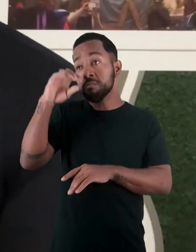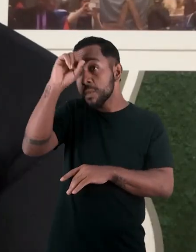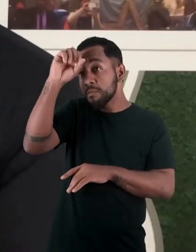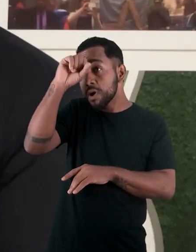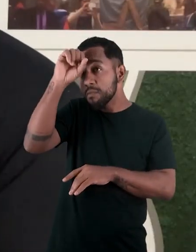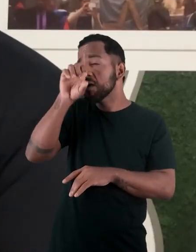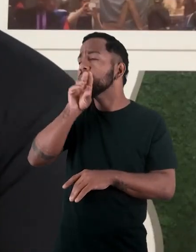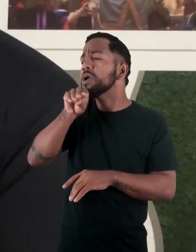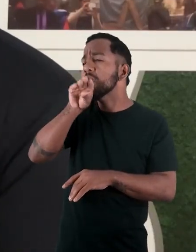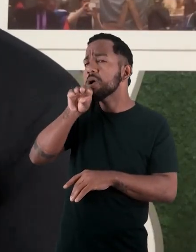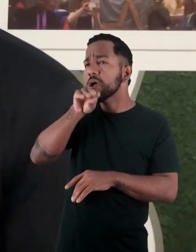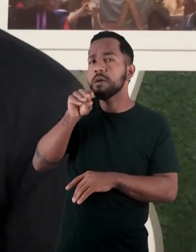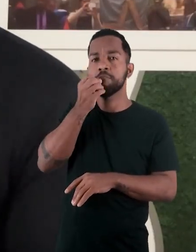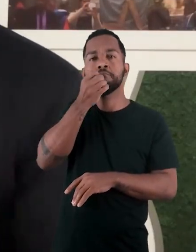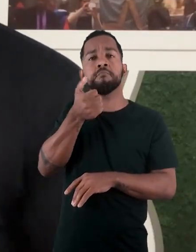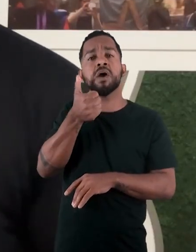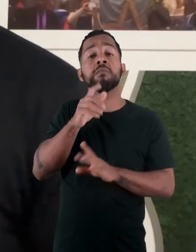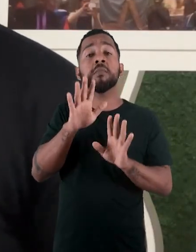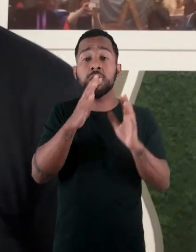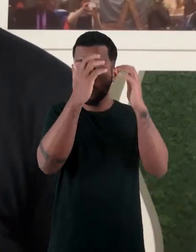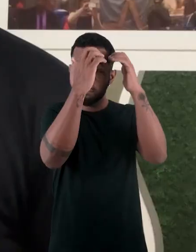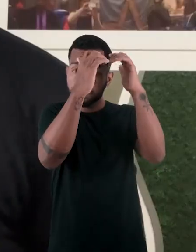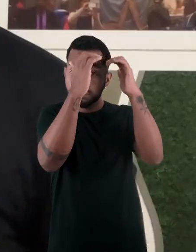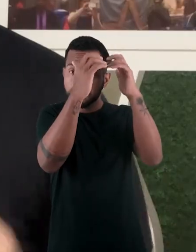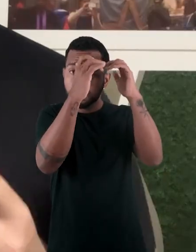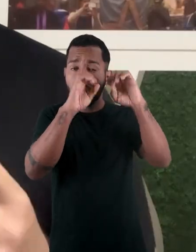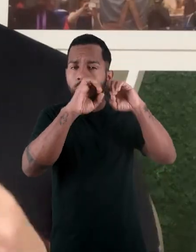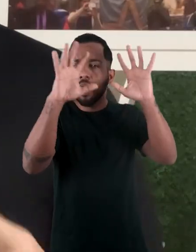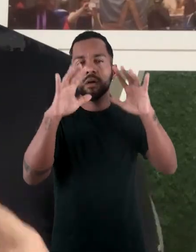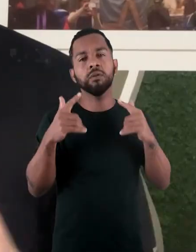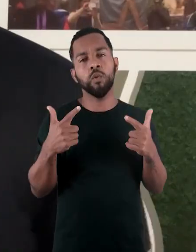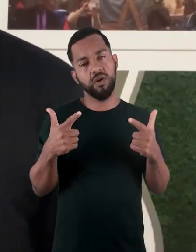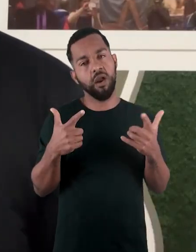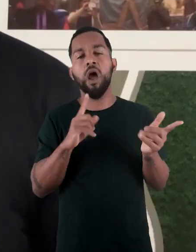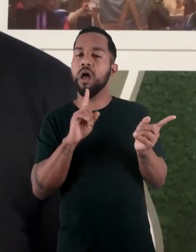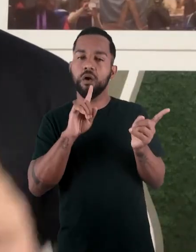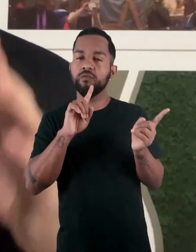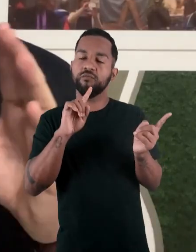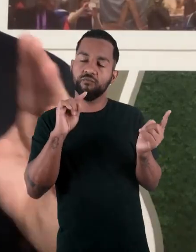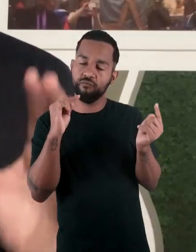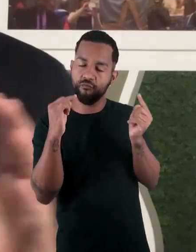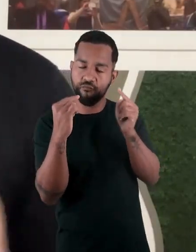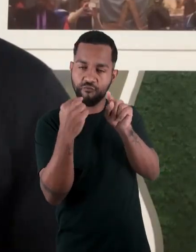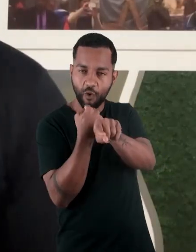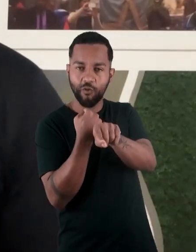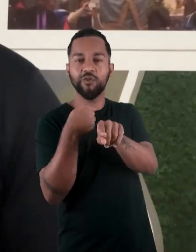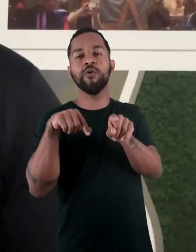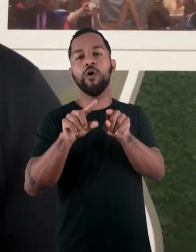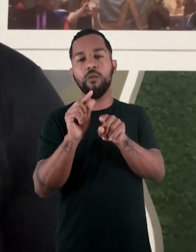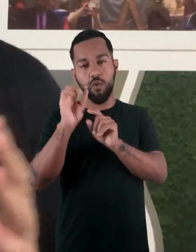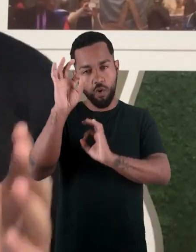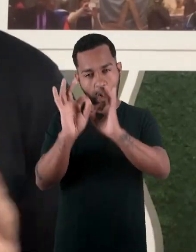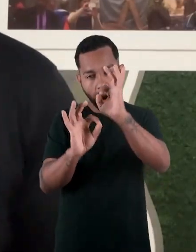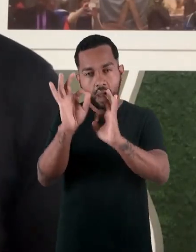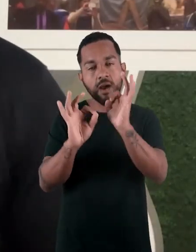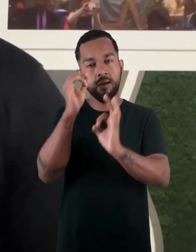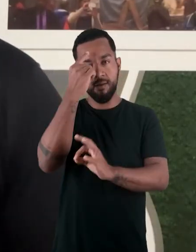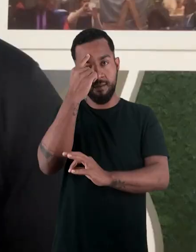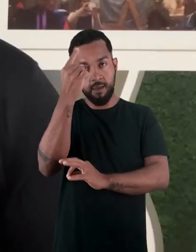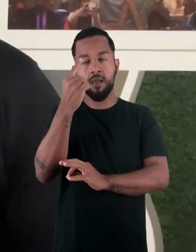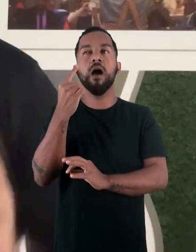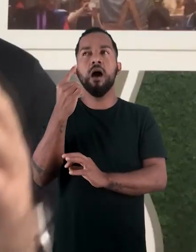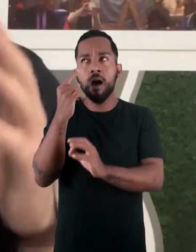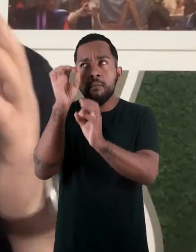falar bem primeiro, se o meu racional não estiver claro. Então, vamos fazer o caminho inverso. Vamos organizar as ideias, organizar o nosso